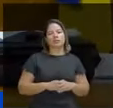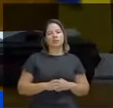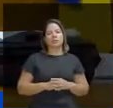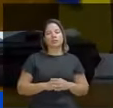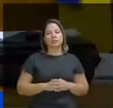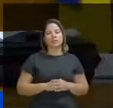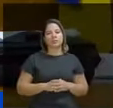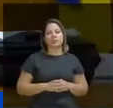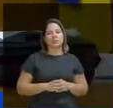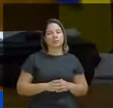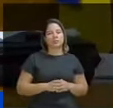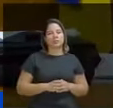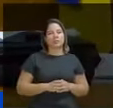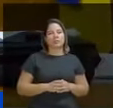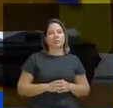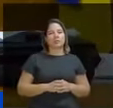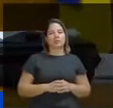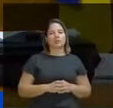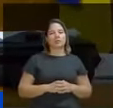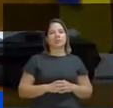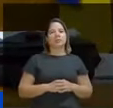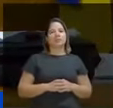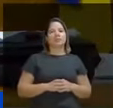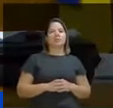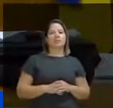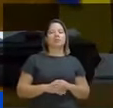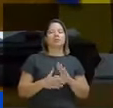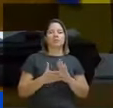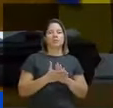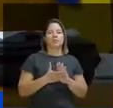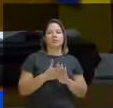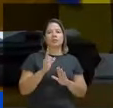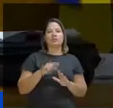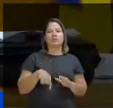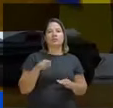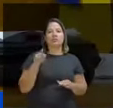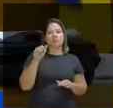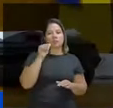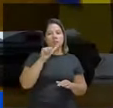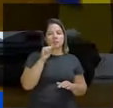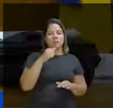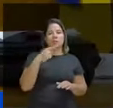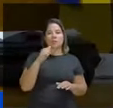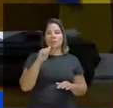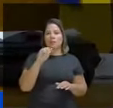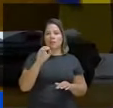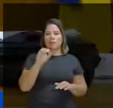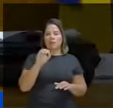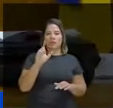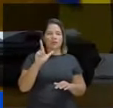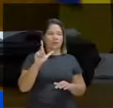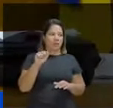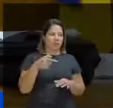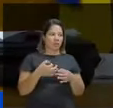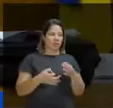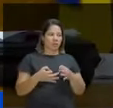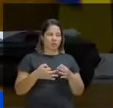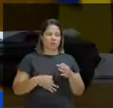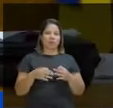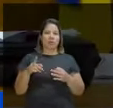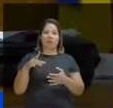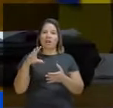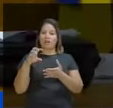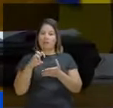no presidente do Tribunal Regional Eleitoral, desembargador João Lage. Da doutora Paola. Vejam, a doutora Paola tomou posse no